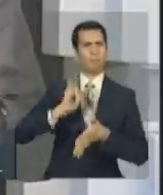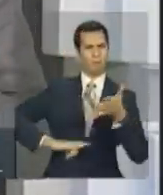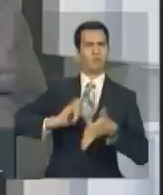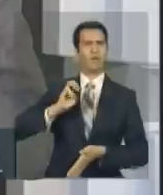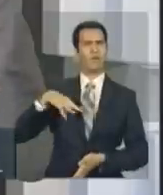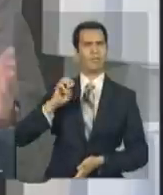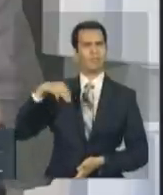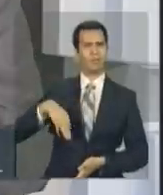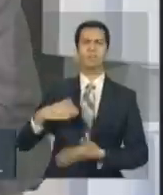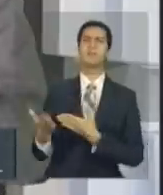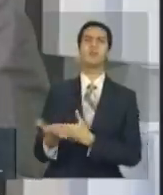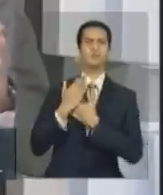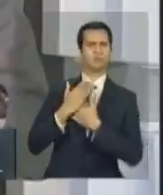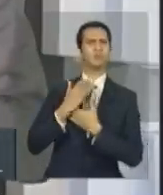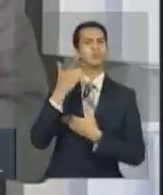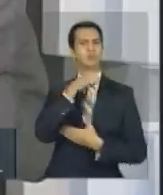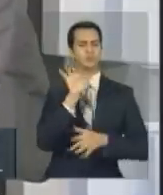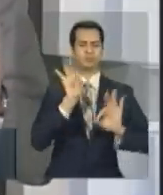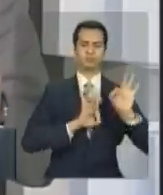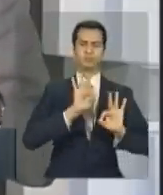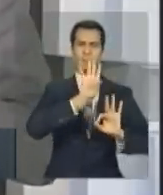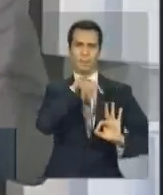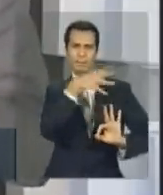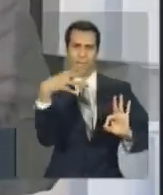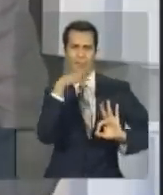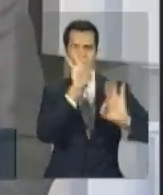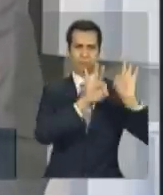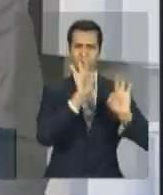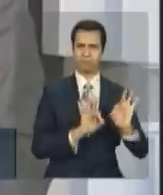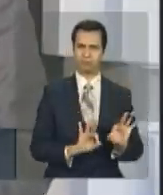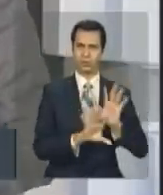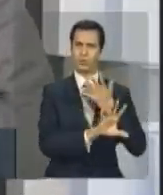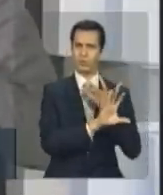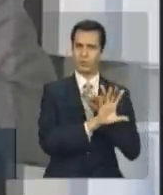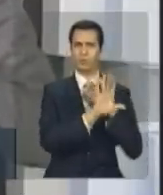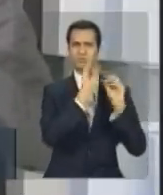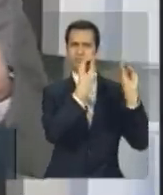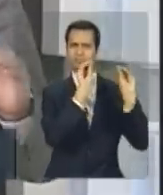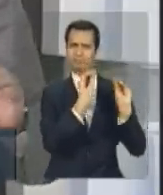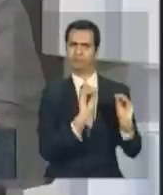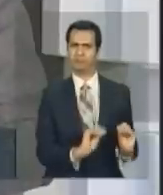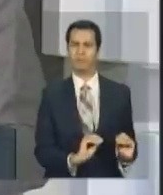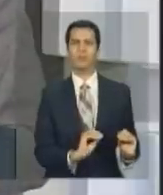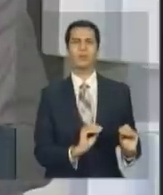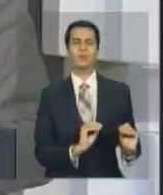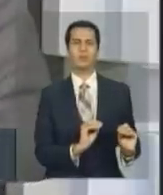né, uma grade mais racional, né, que permite, né,